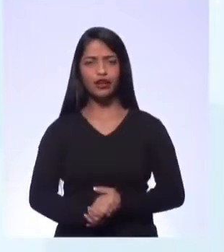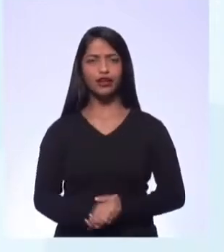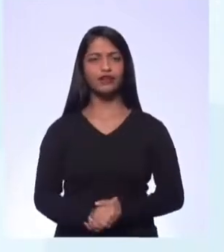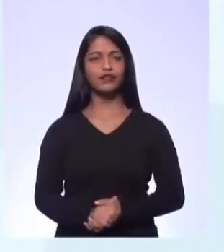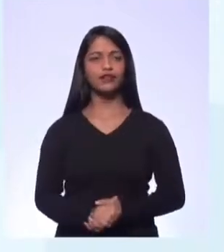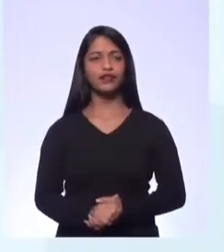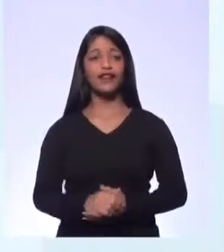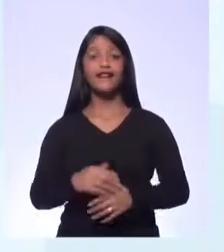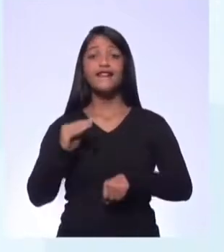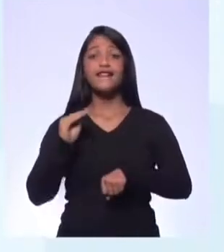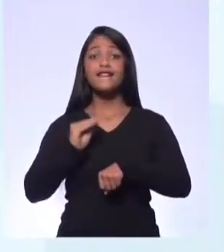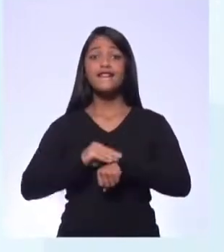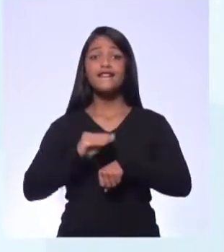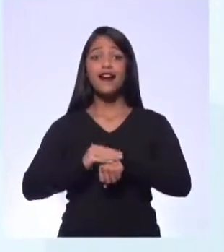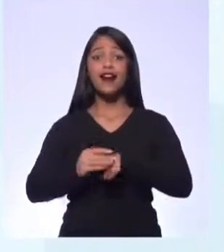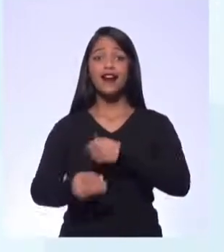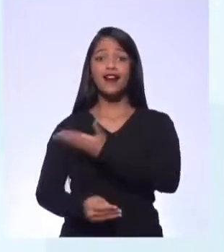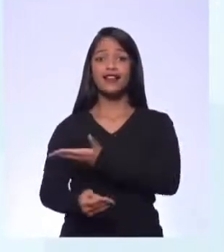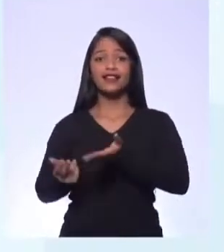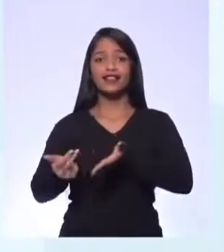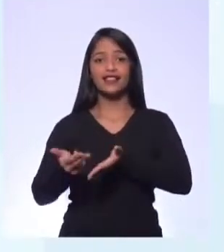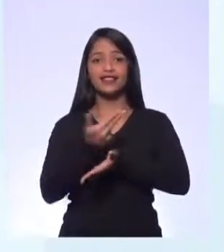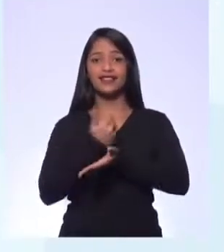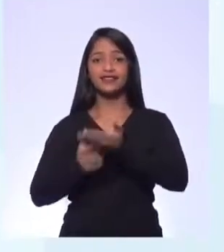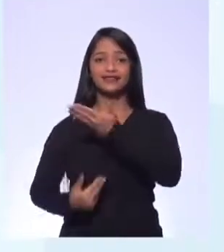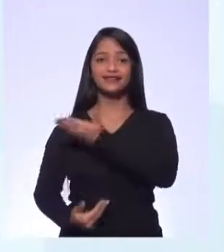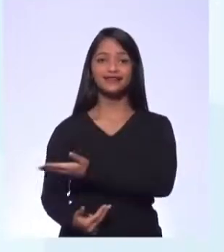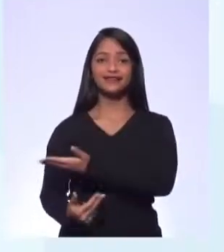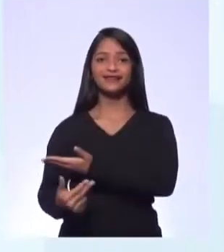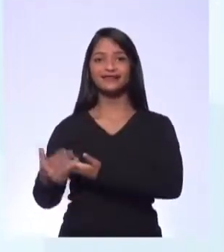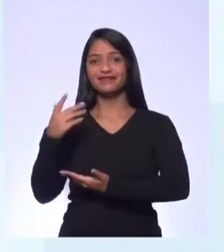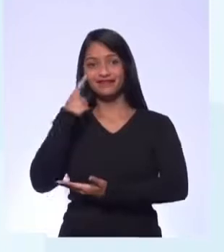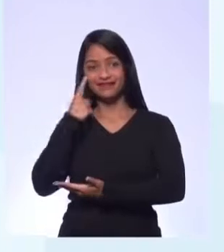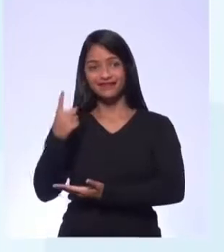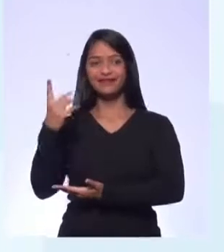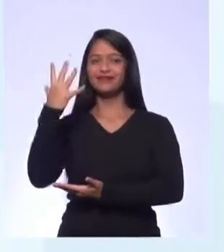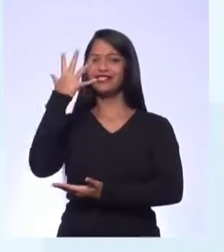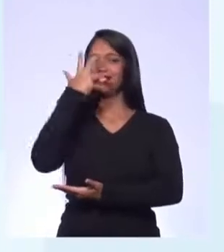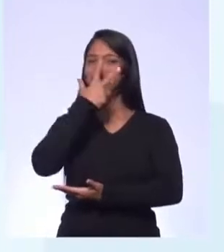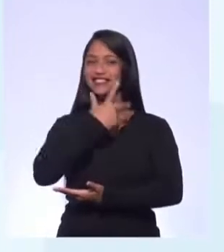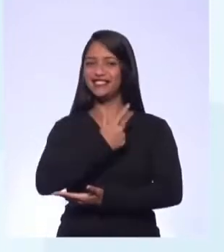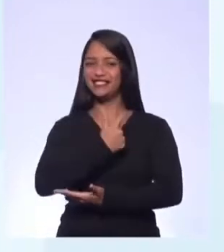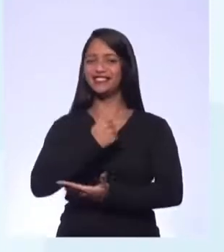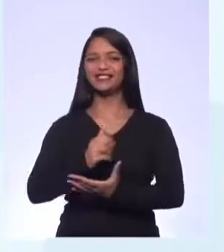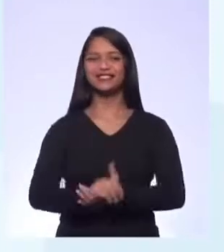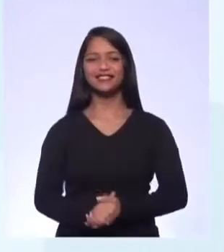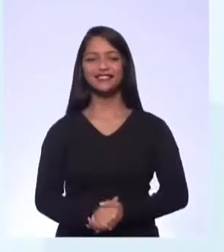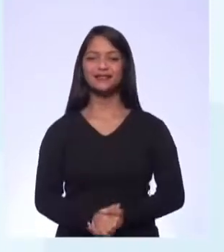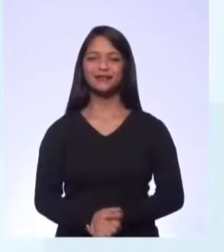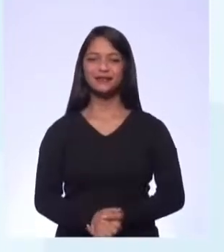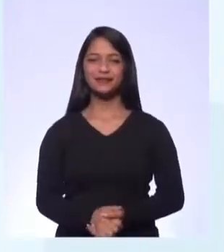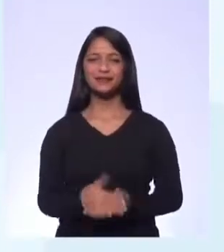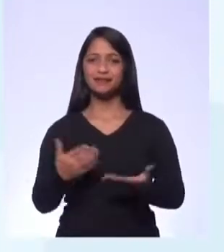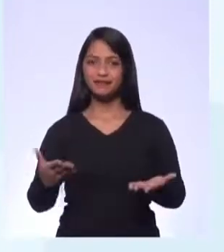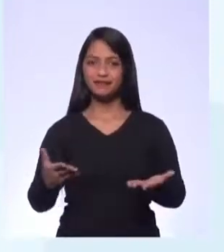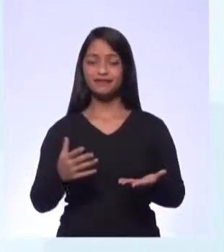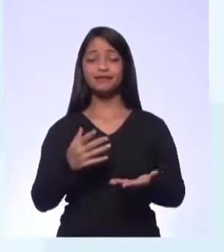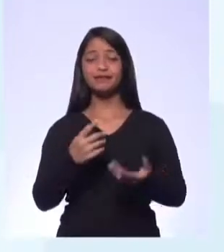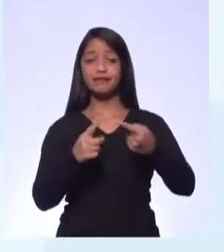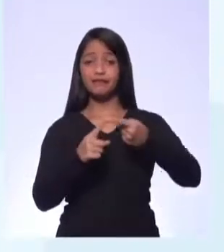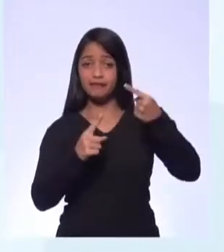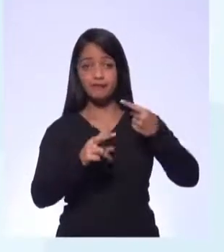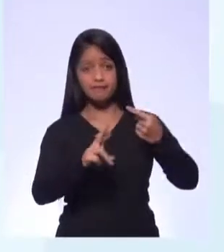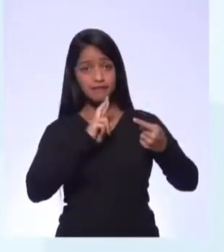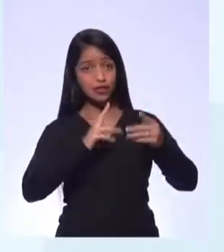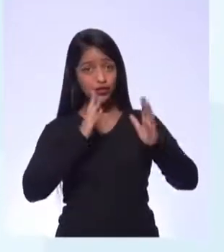um emoji. Olha o emoji bonitinho que apareceu ali na tela. Tá certo? Então, já responderam a primeira questão?